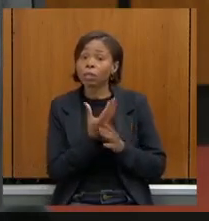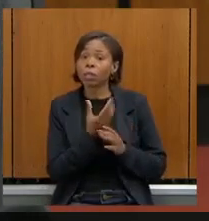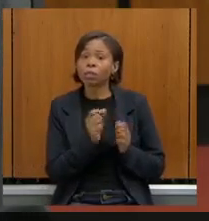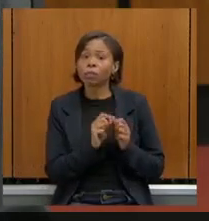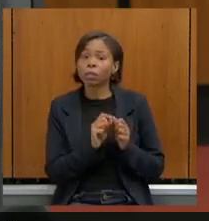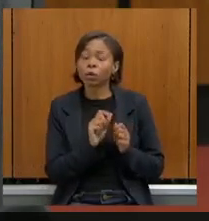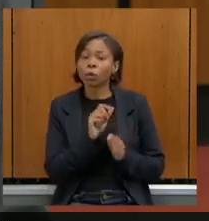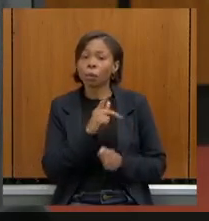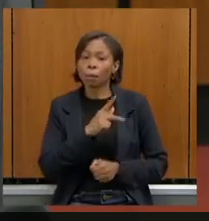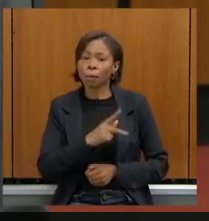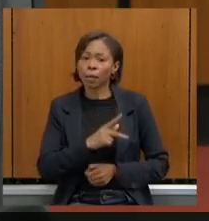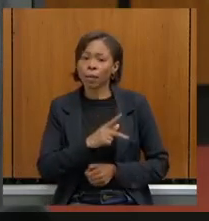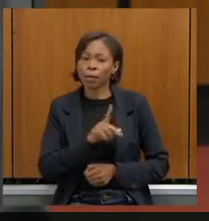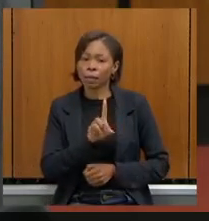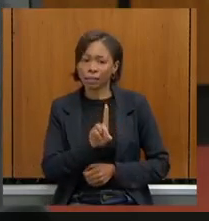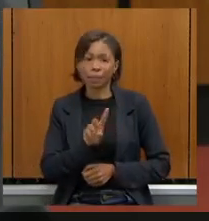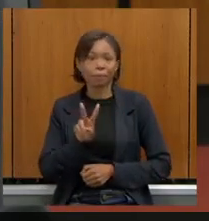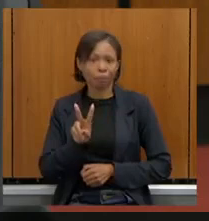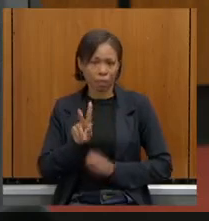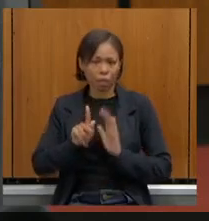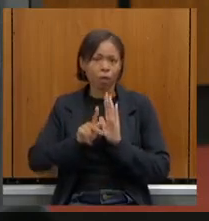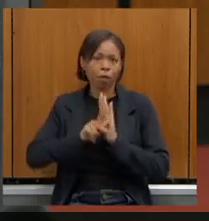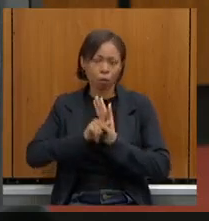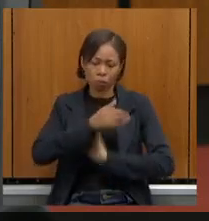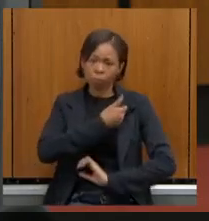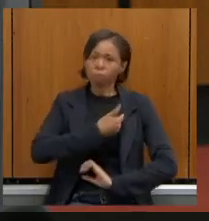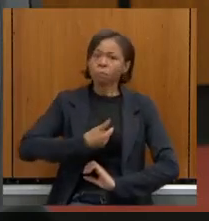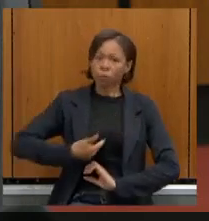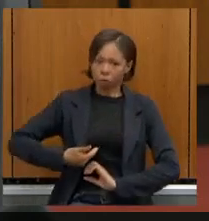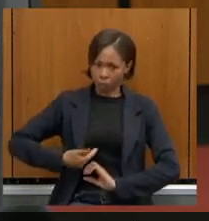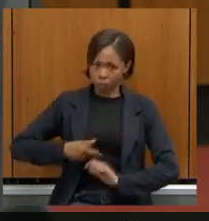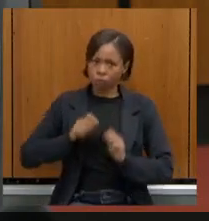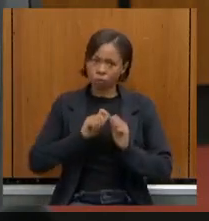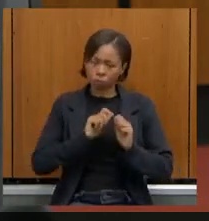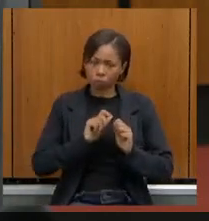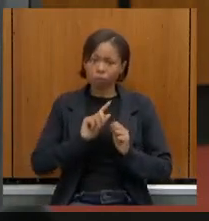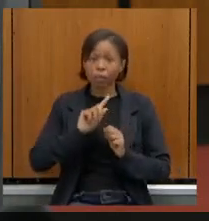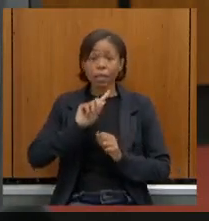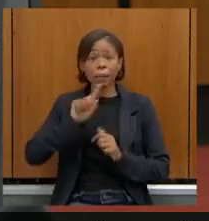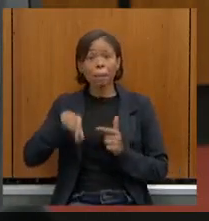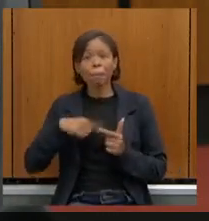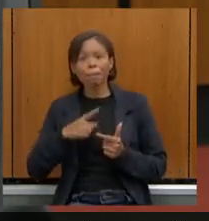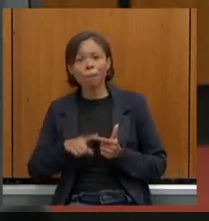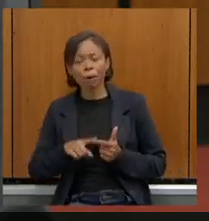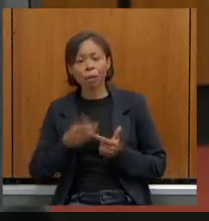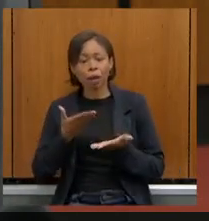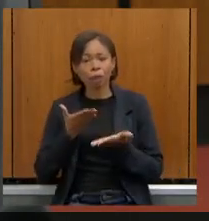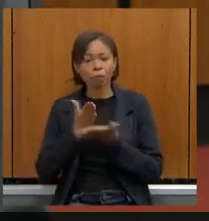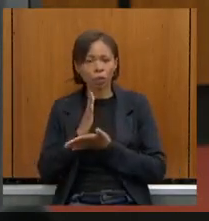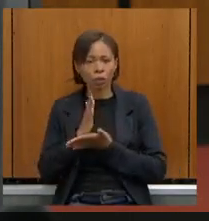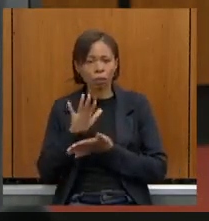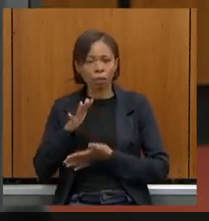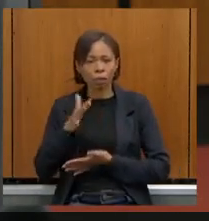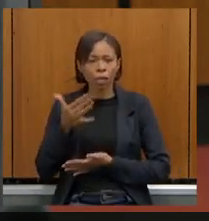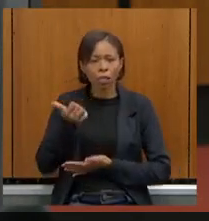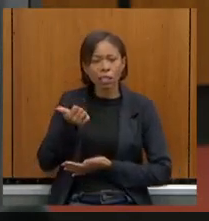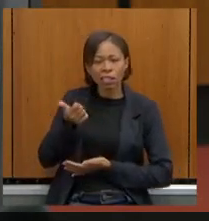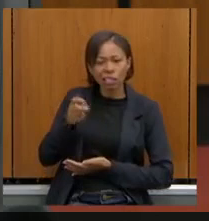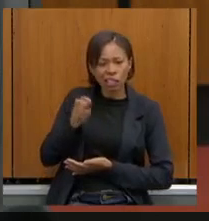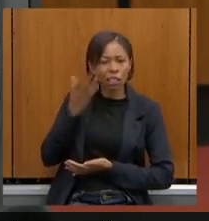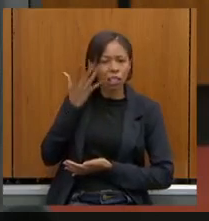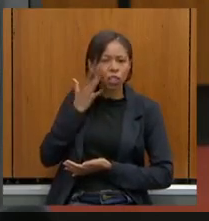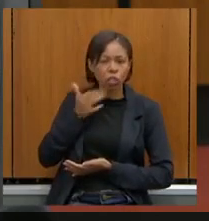primeiro passo que o governo estabeleceu para a organização da casa, depois aprovamos há 15 dias o plano de cargos e